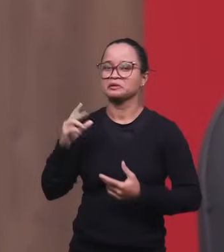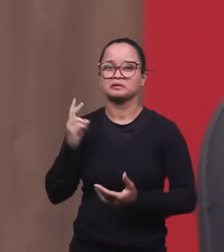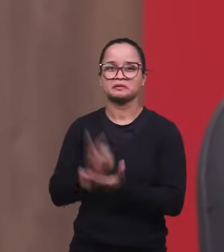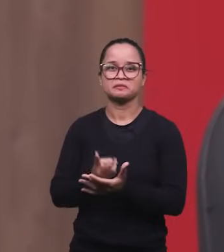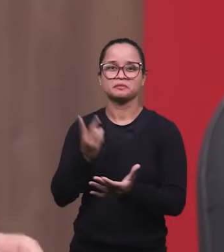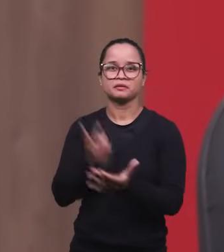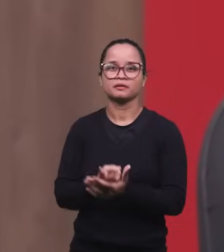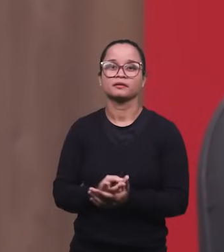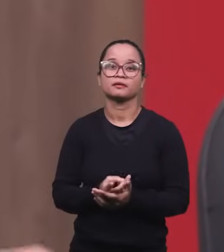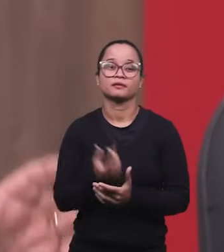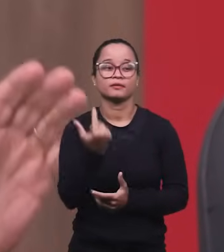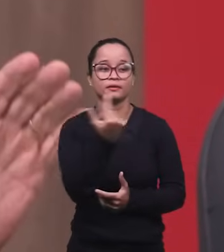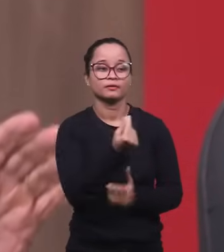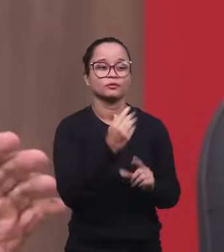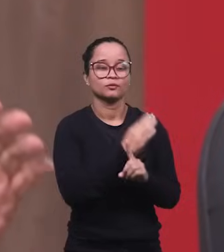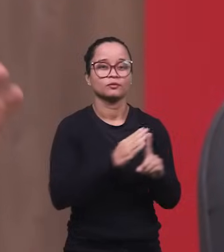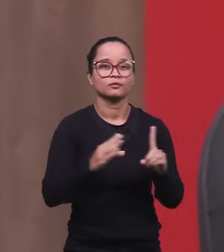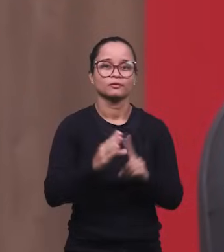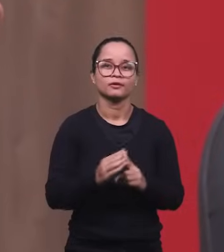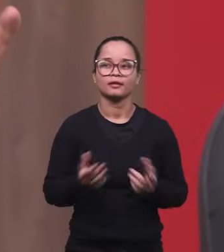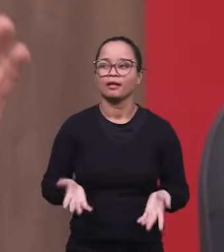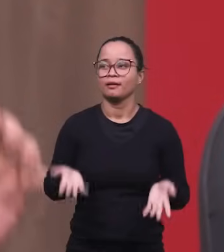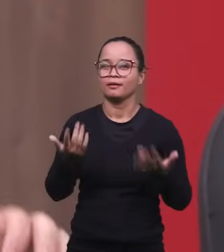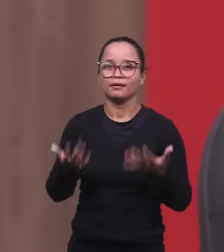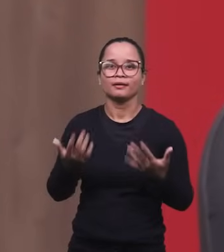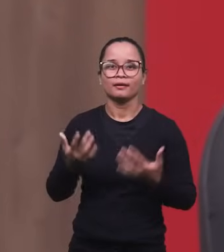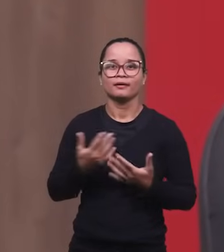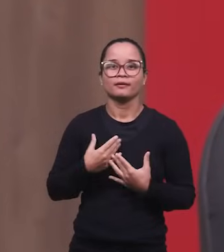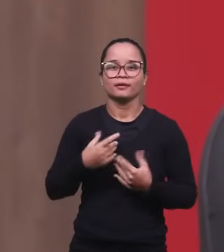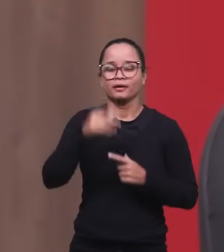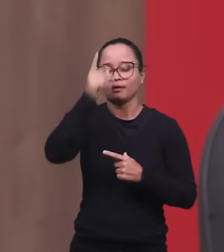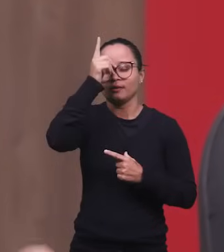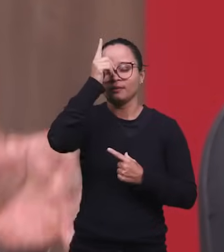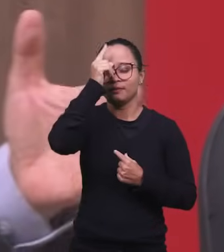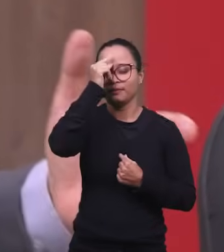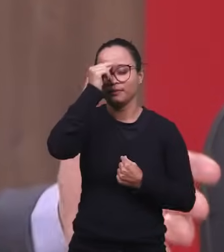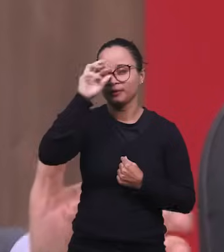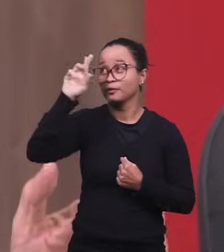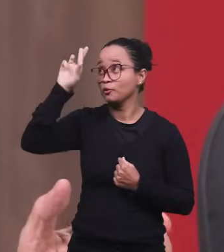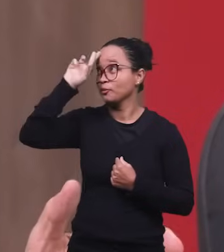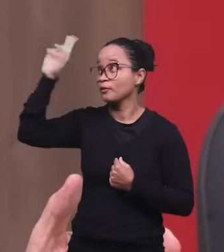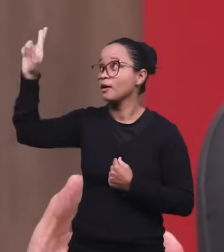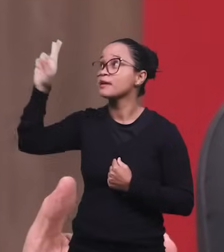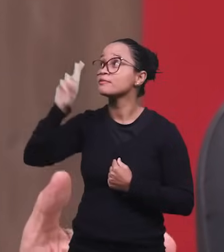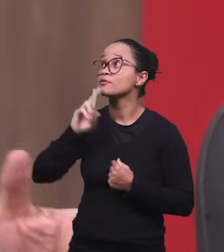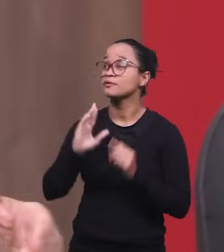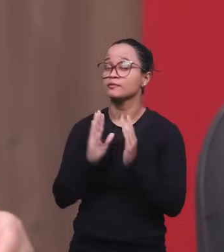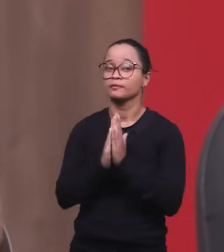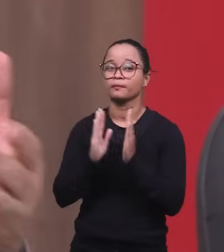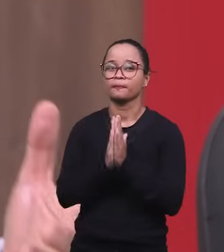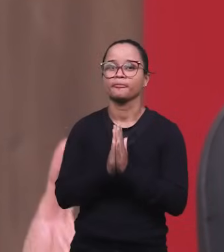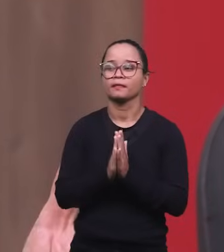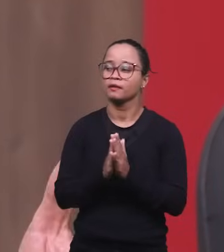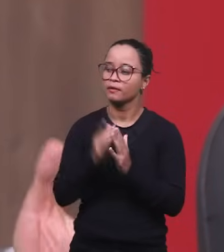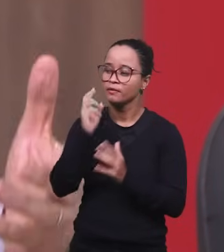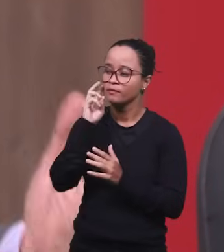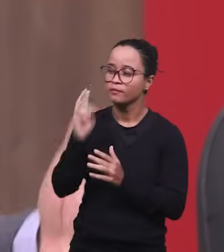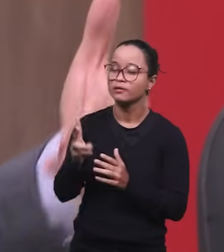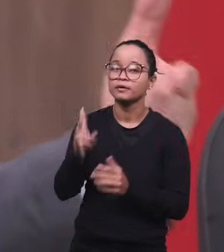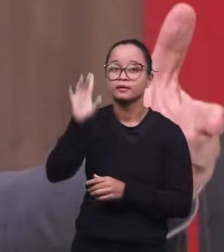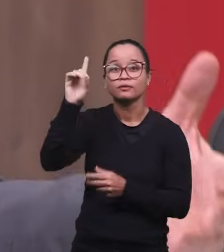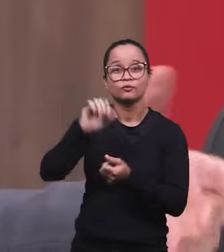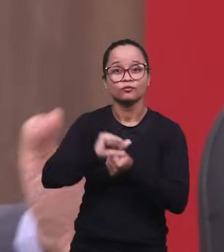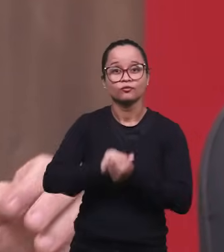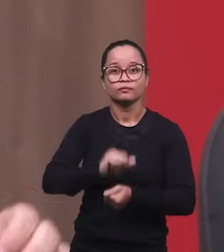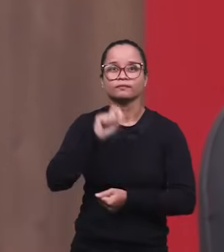não é? Quando você sai do culto, você sai leve. Porque o Senhor respondeu a sua oração, você ouviu ali que Deus